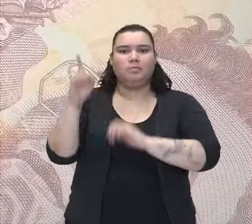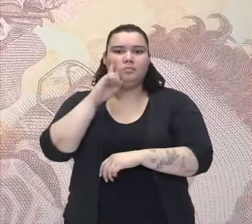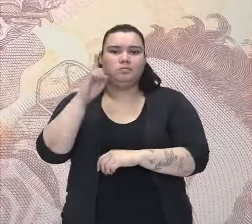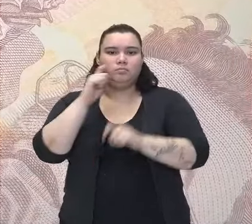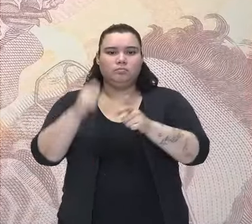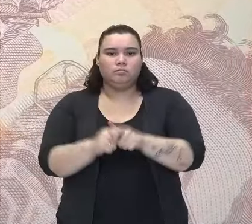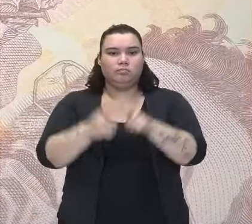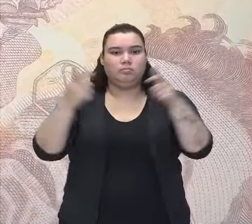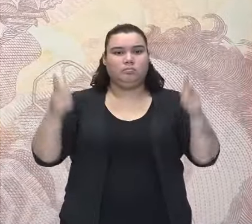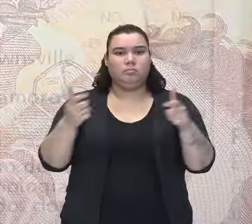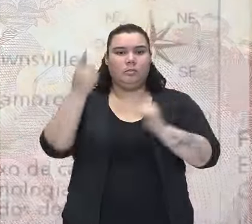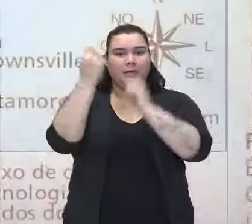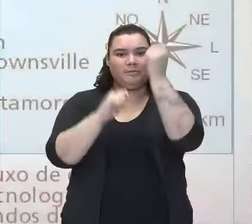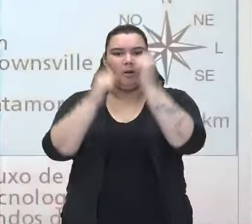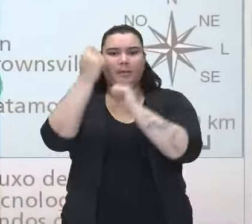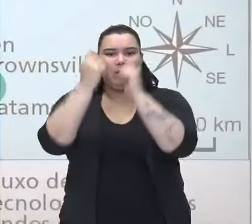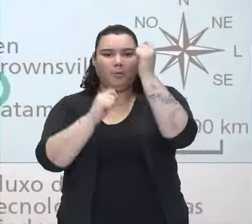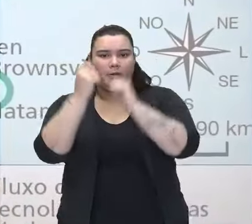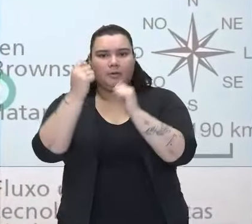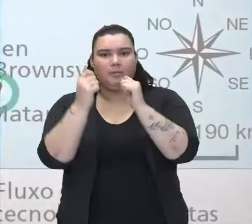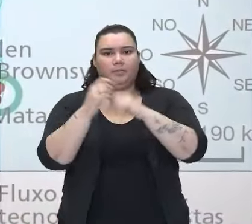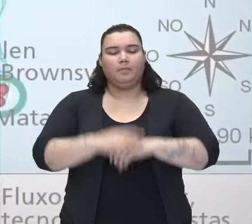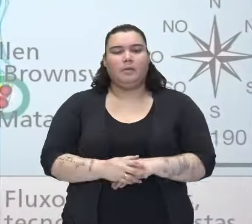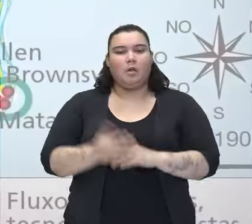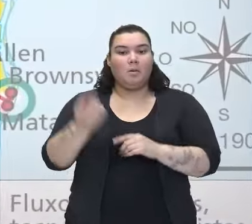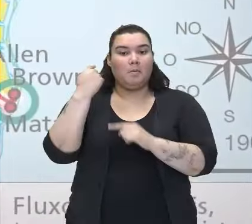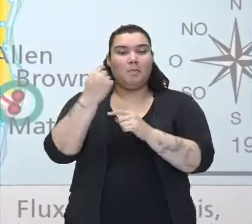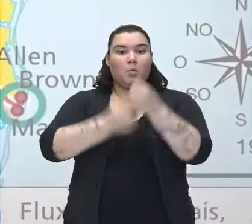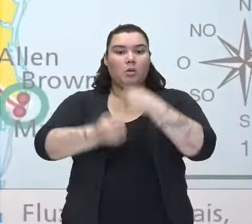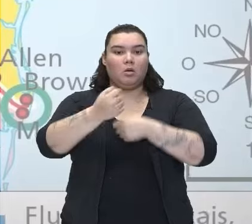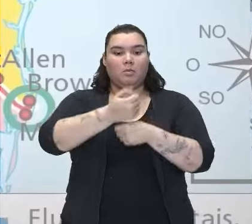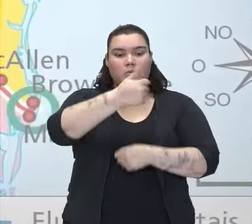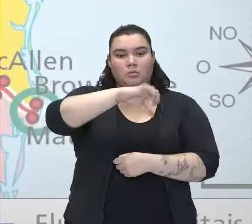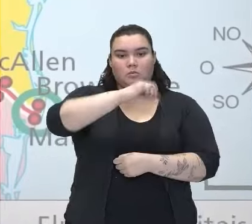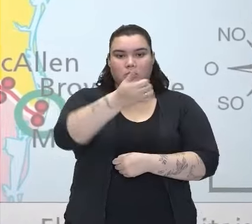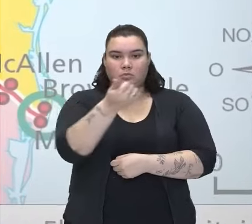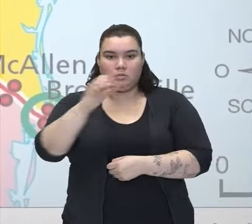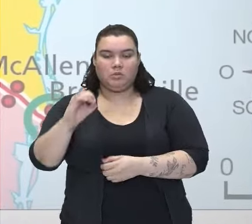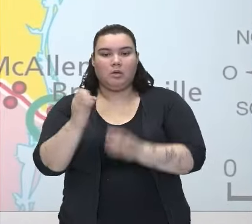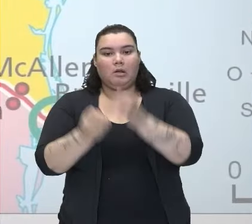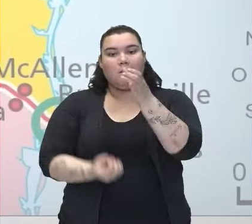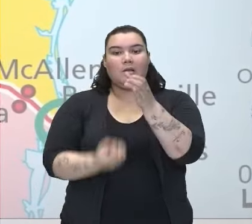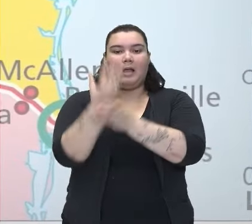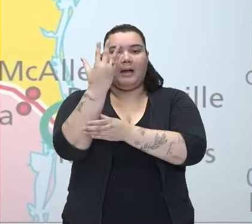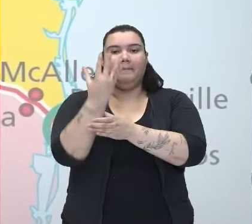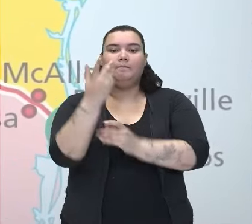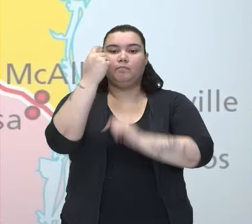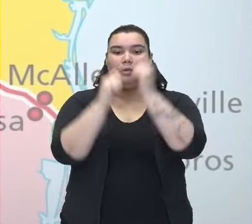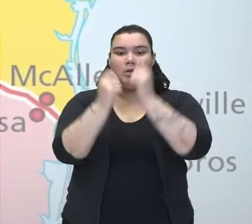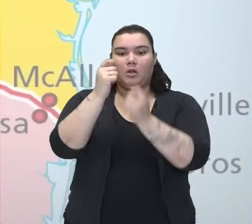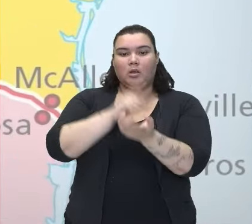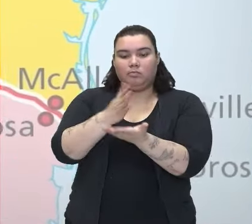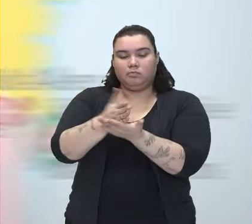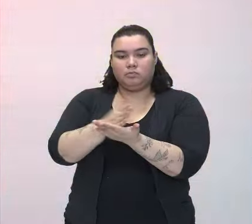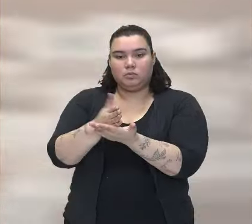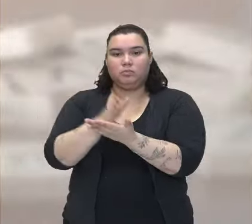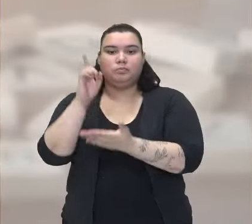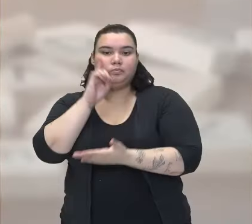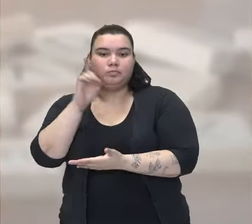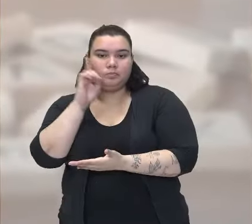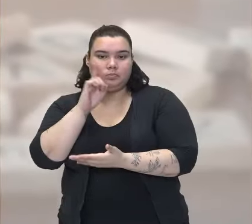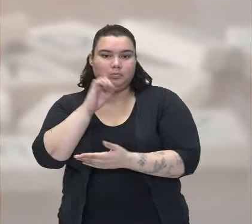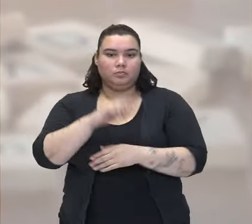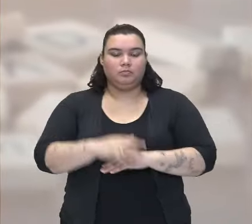Parque Industrial Mexicano, na década de 1960 foi criada uma zona franca na região fronteiriça com os Estados Unidos.